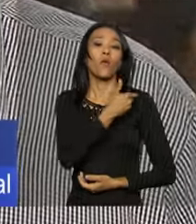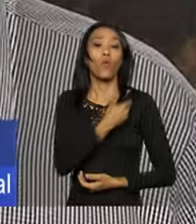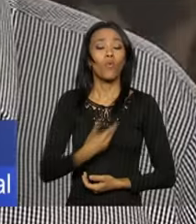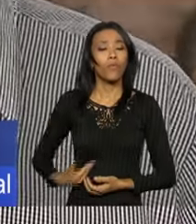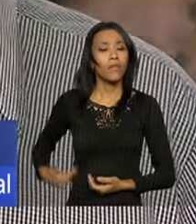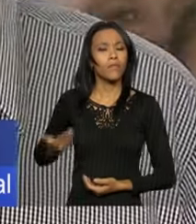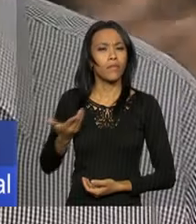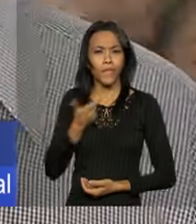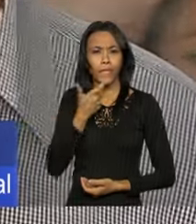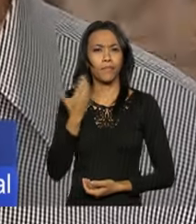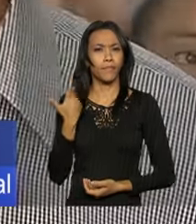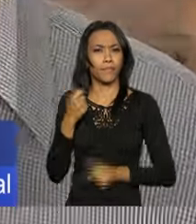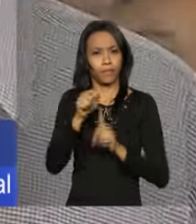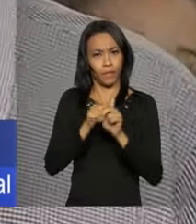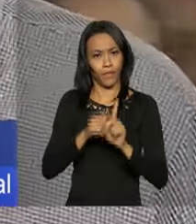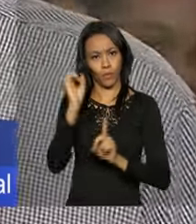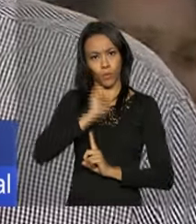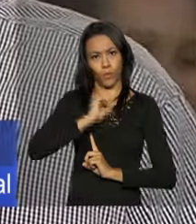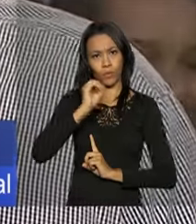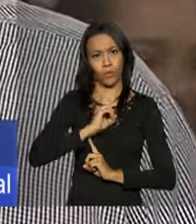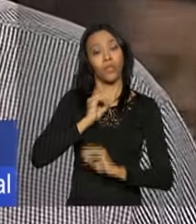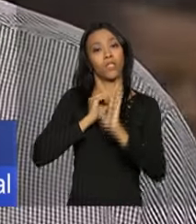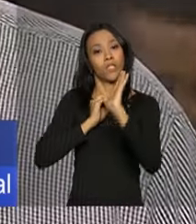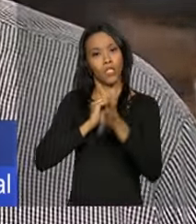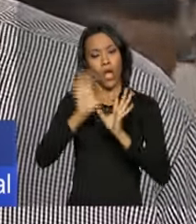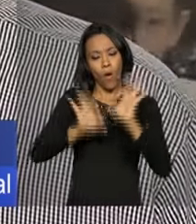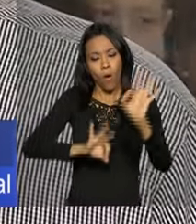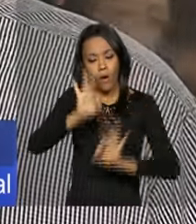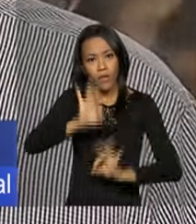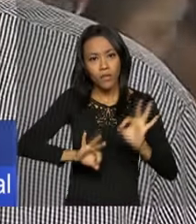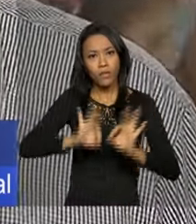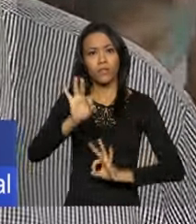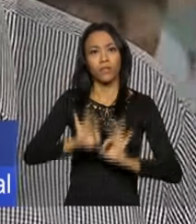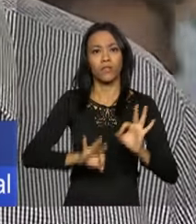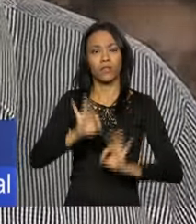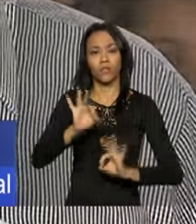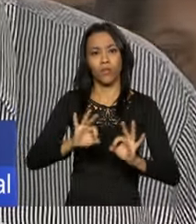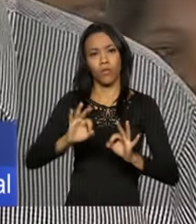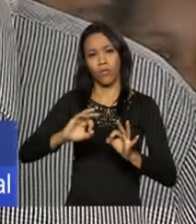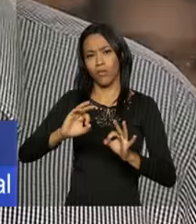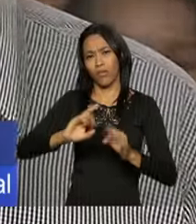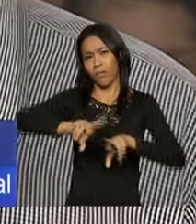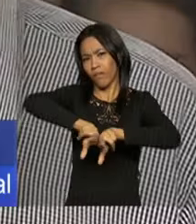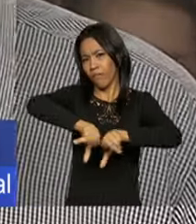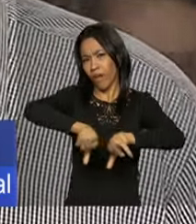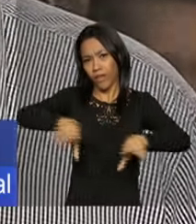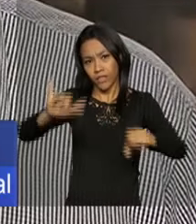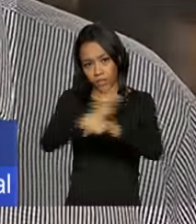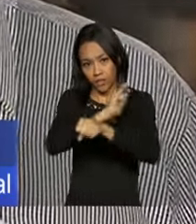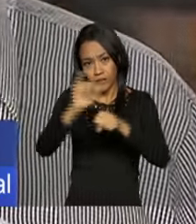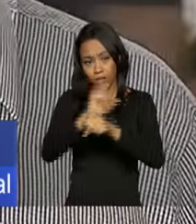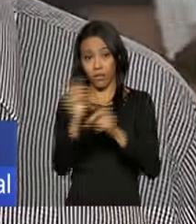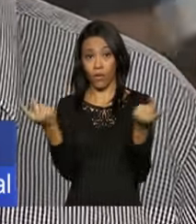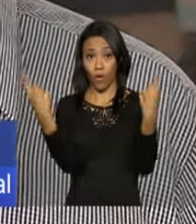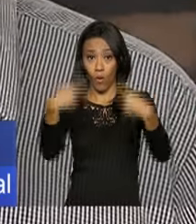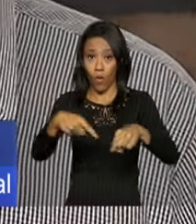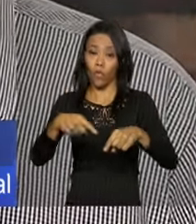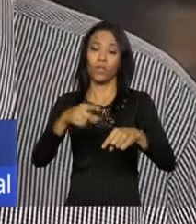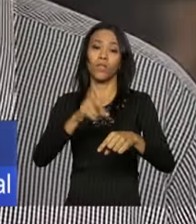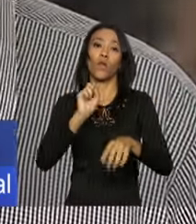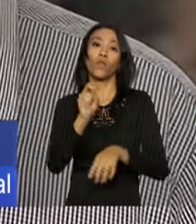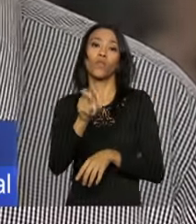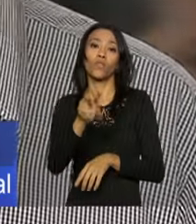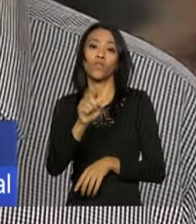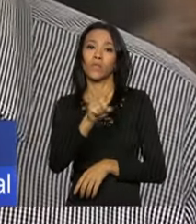outubro, já organizou várias iniciativas no enfrentamento ao vírus Zika. É